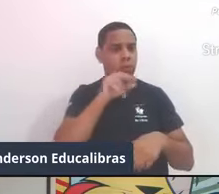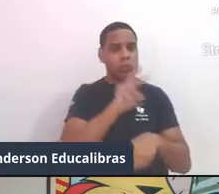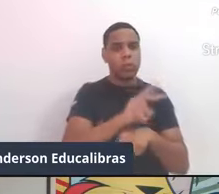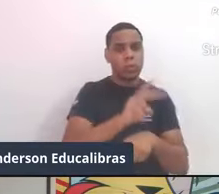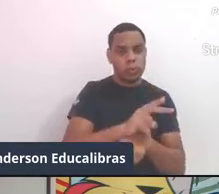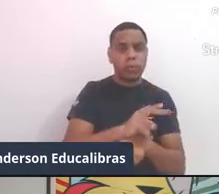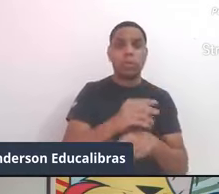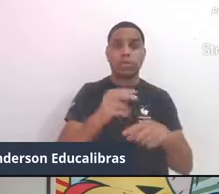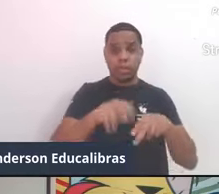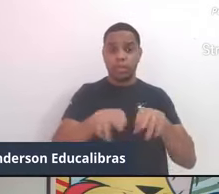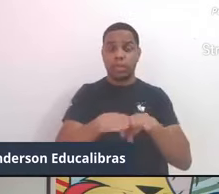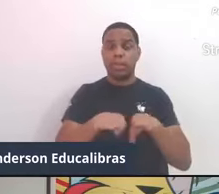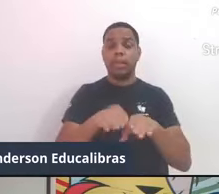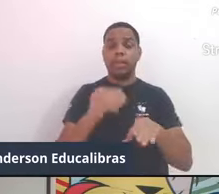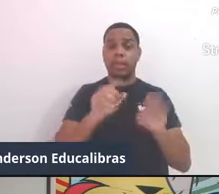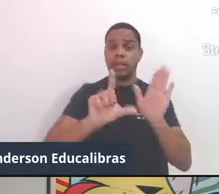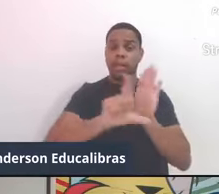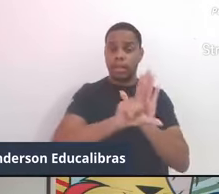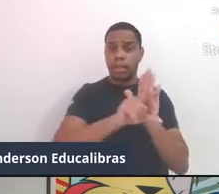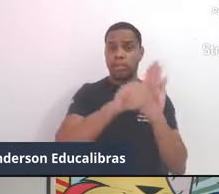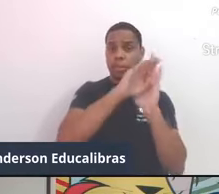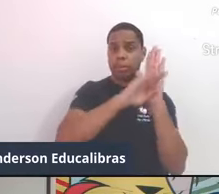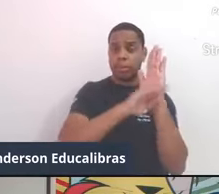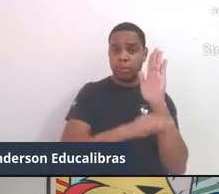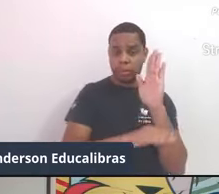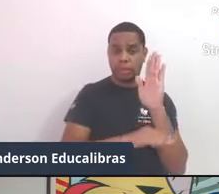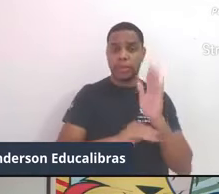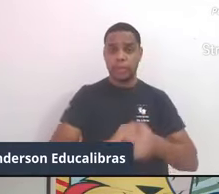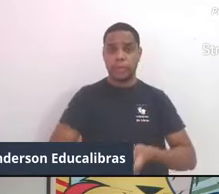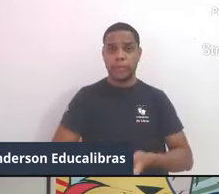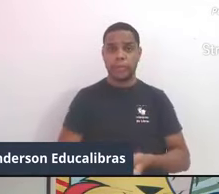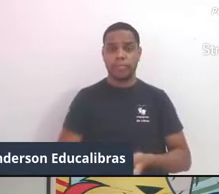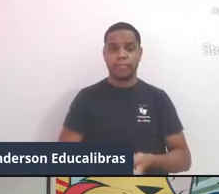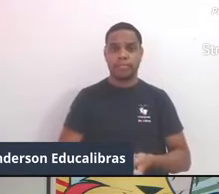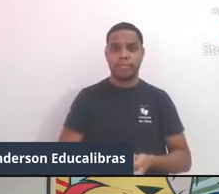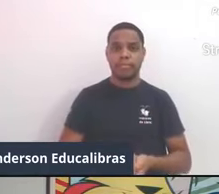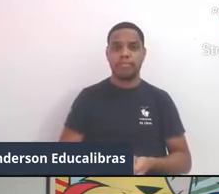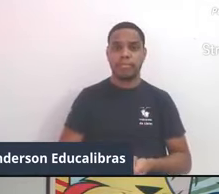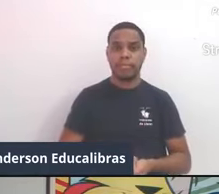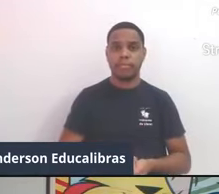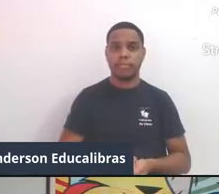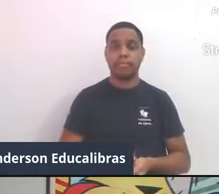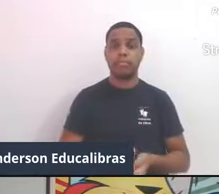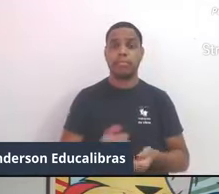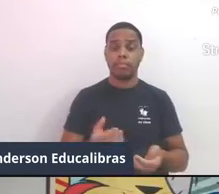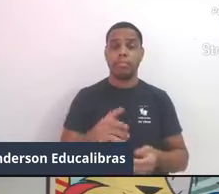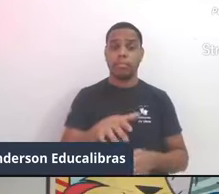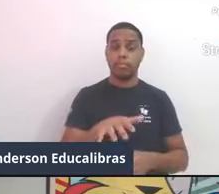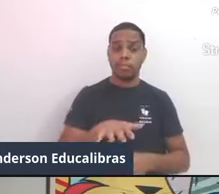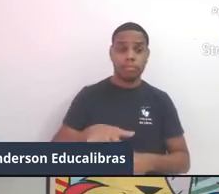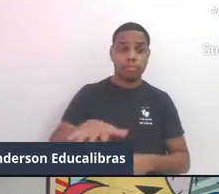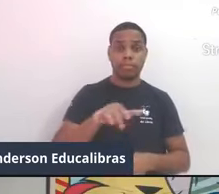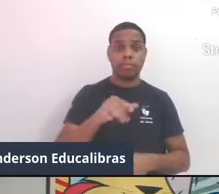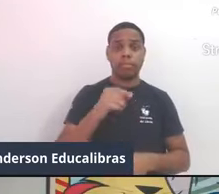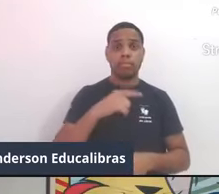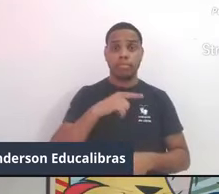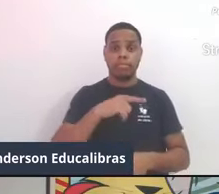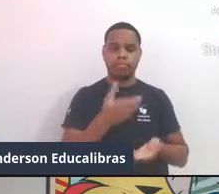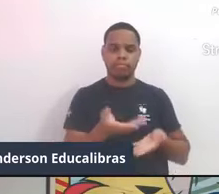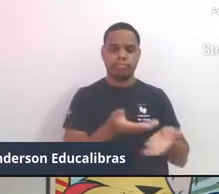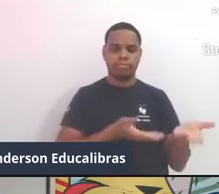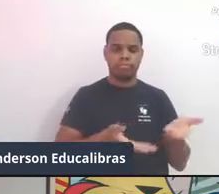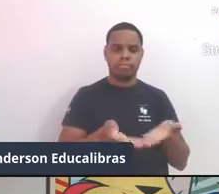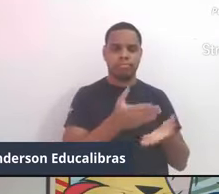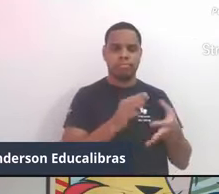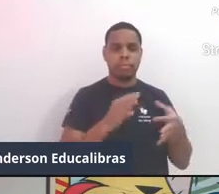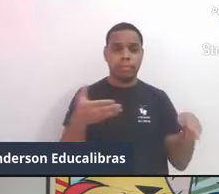das leis e dos regulamentos, mas seja mais do que isso, seja mesmo para que eles tenham a integração